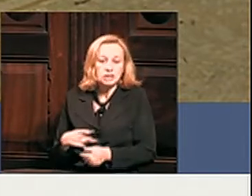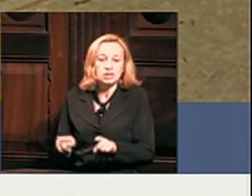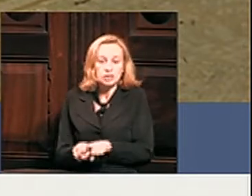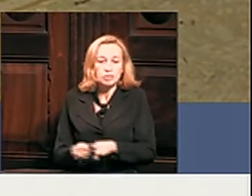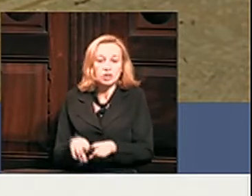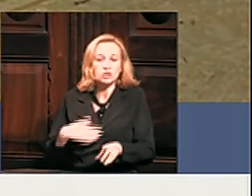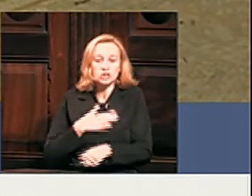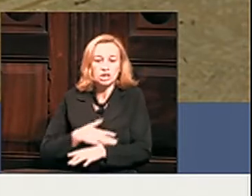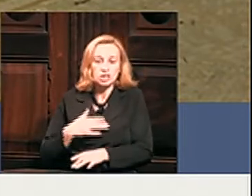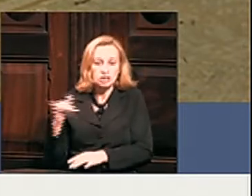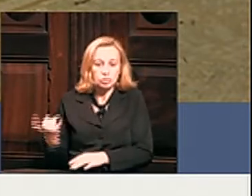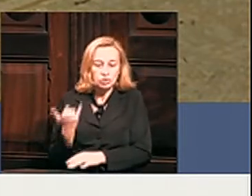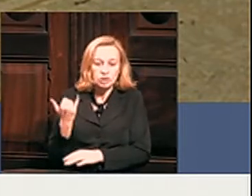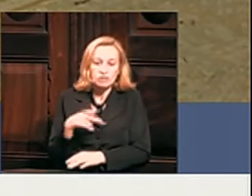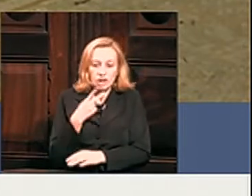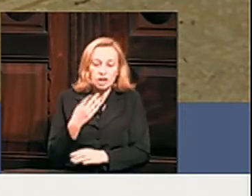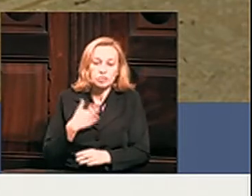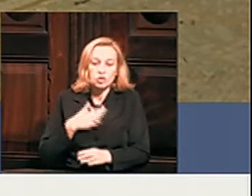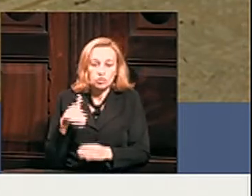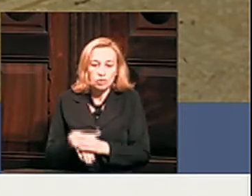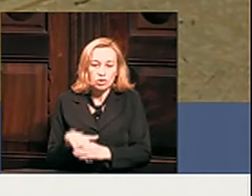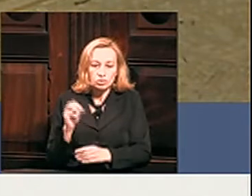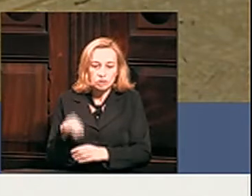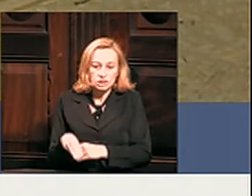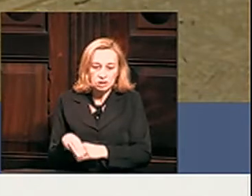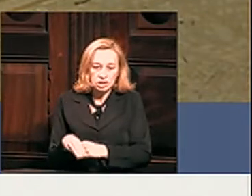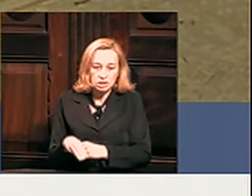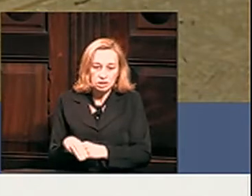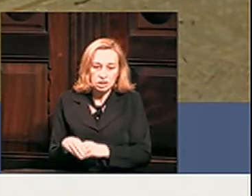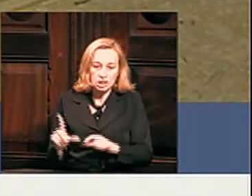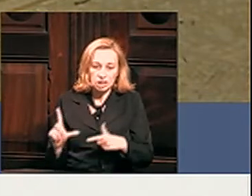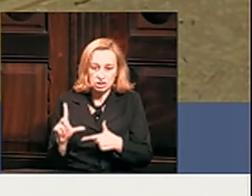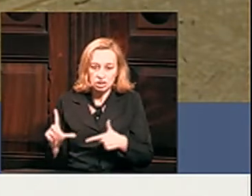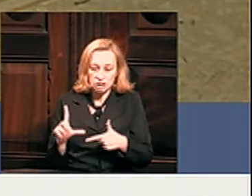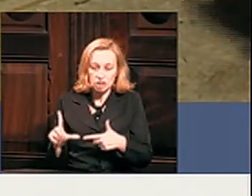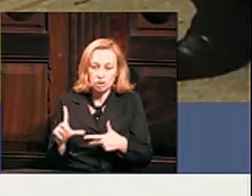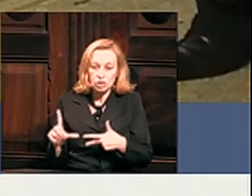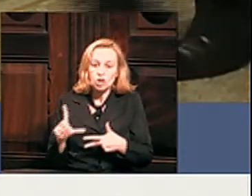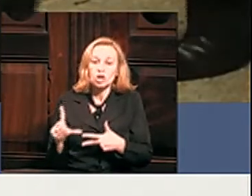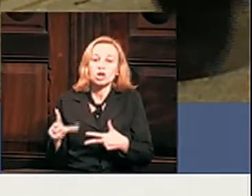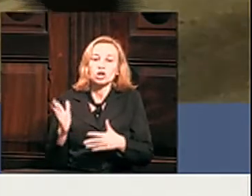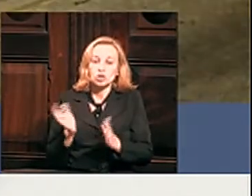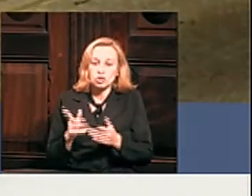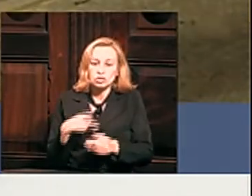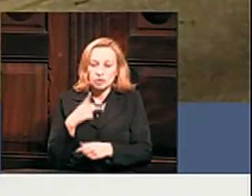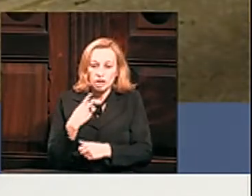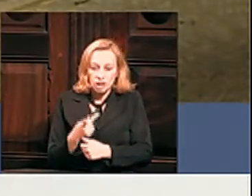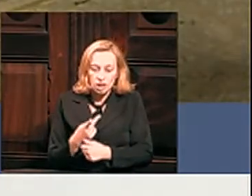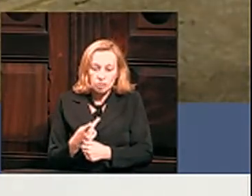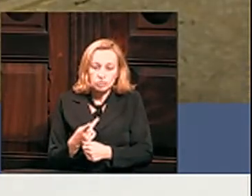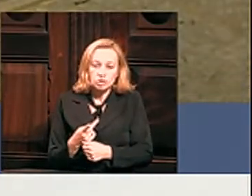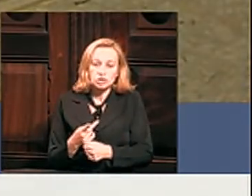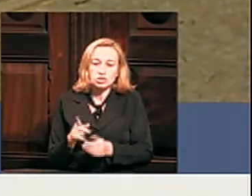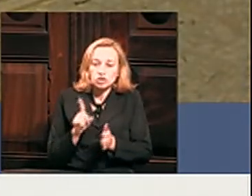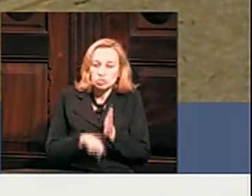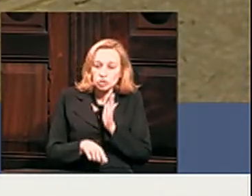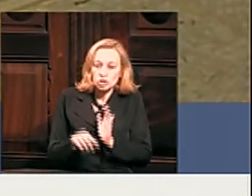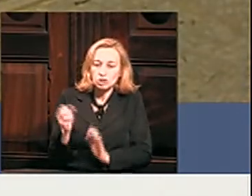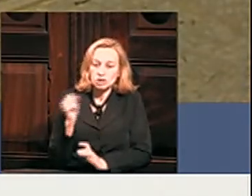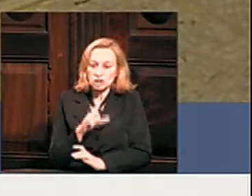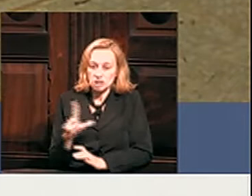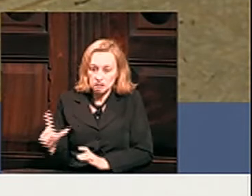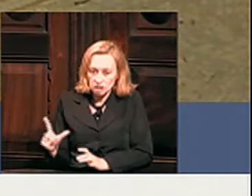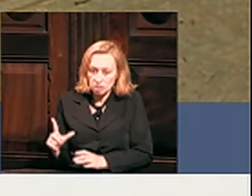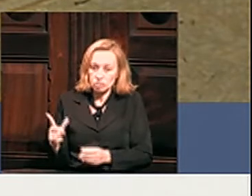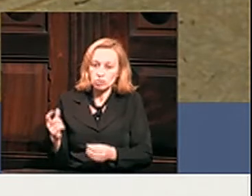nessa oportunidade, de declarar o meu voto favorável à legislação que aprovamos hoje aqui, que garante a redução do ICMS